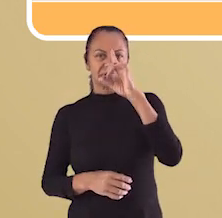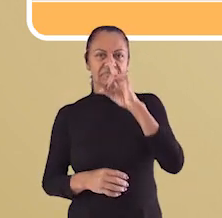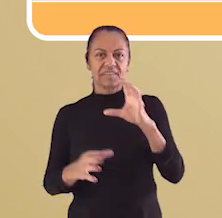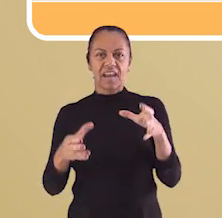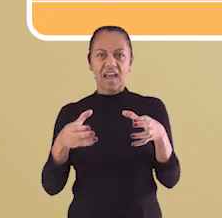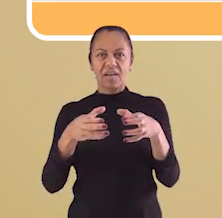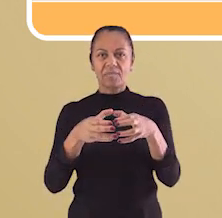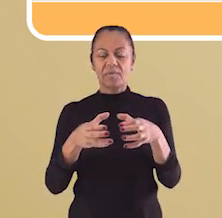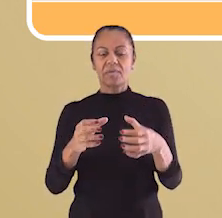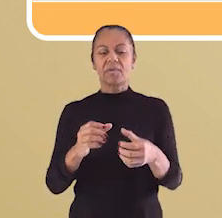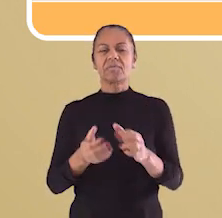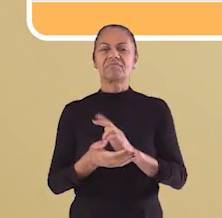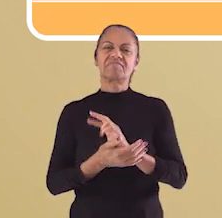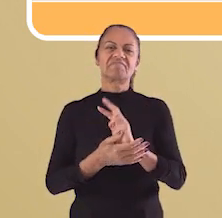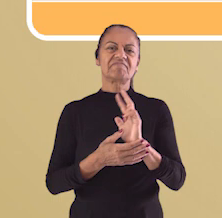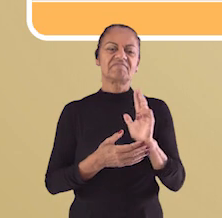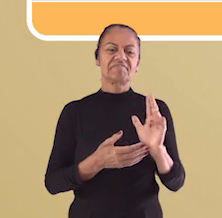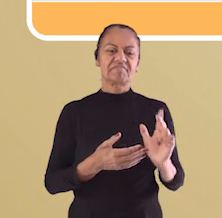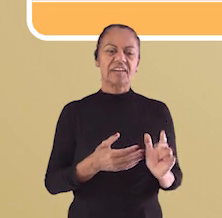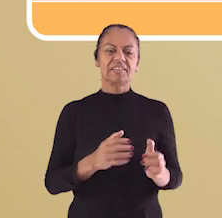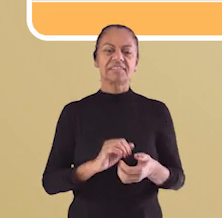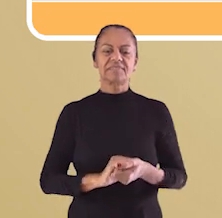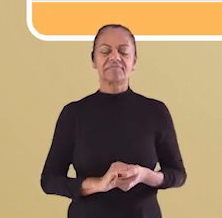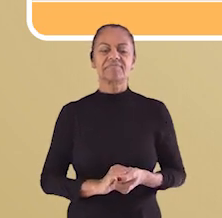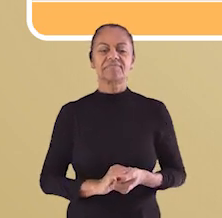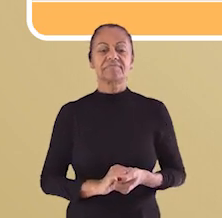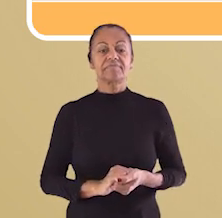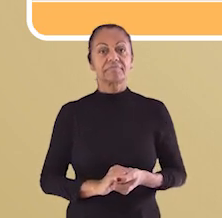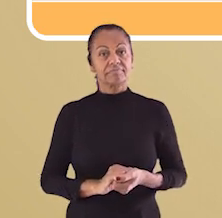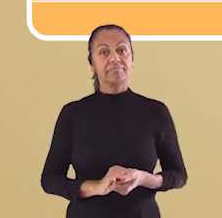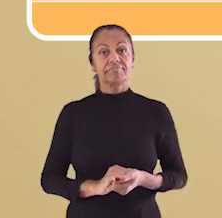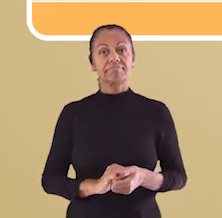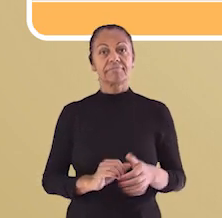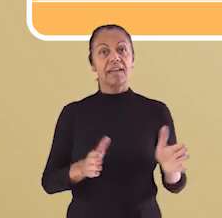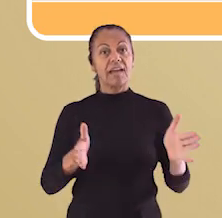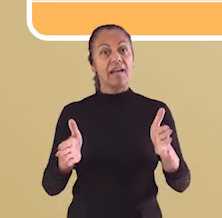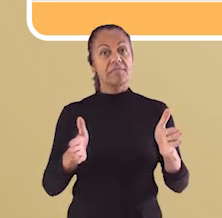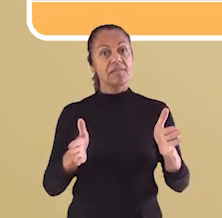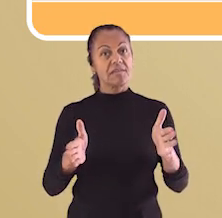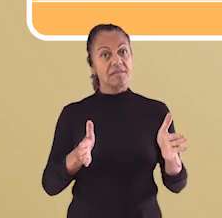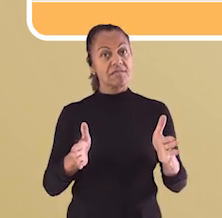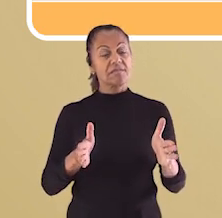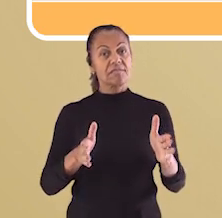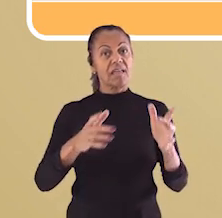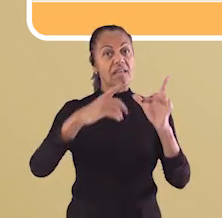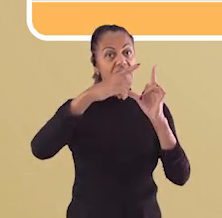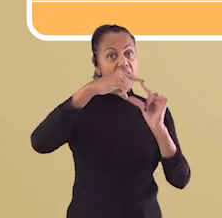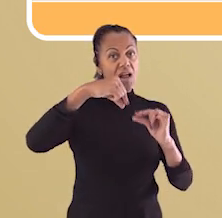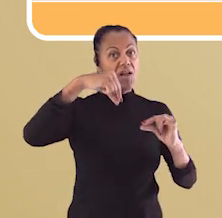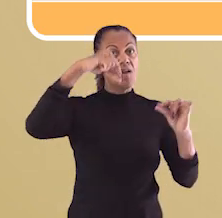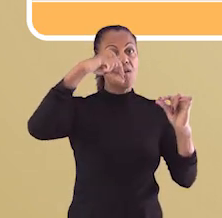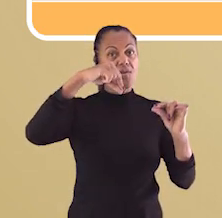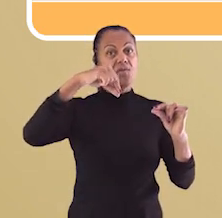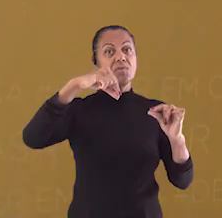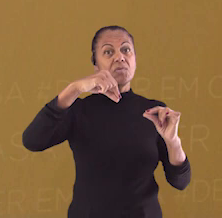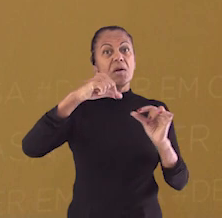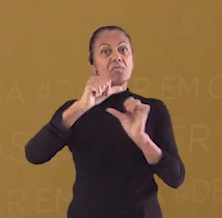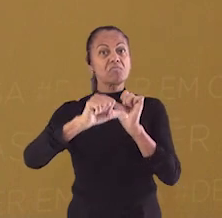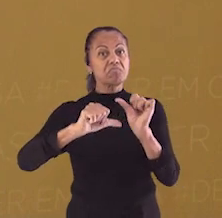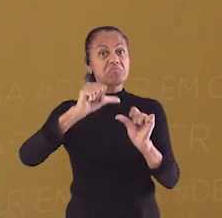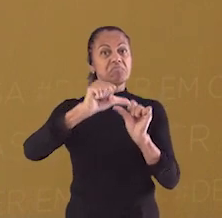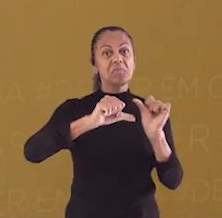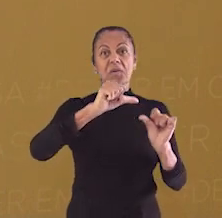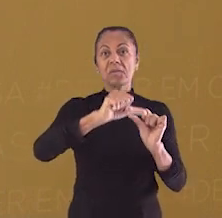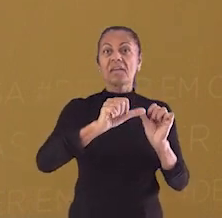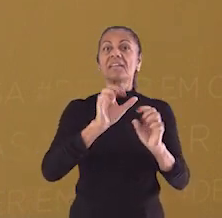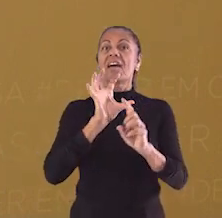muitas outras de porte menor. A natureza é realmente incrível, né? E muitos agricultores ainda se orientam pelas fases da lua. Gente,